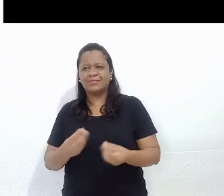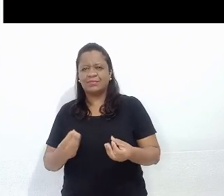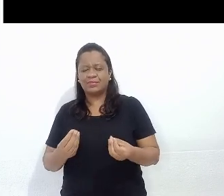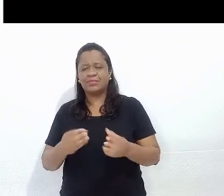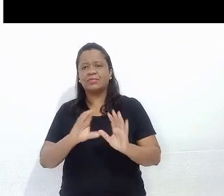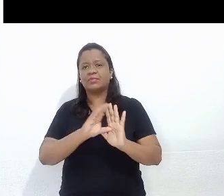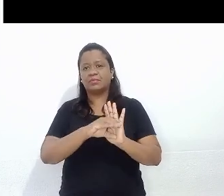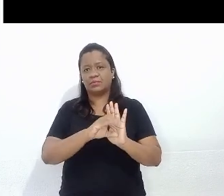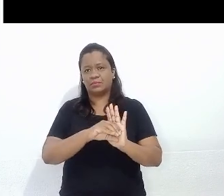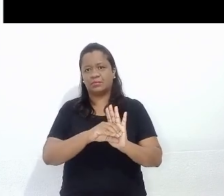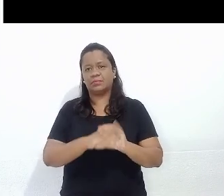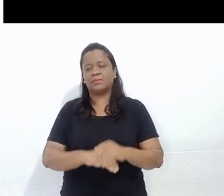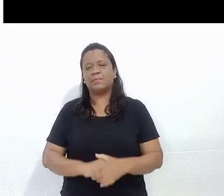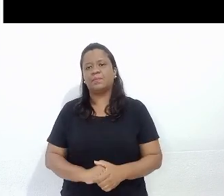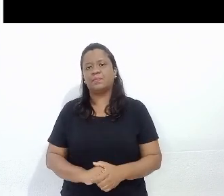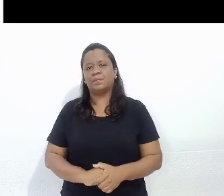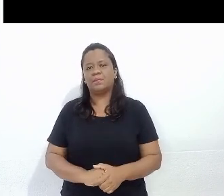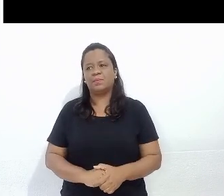conteúdo.